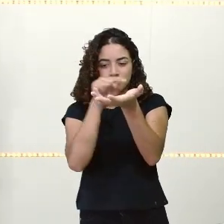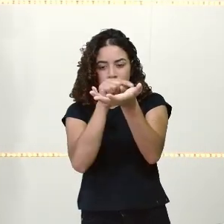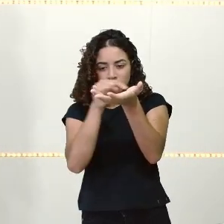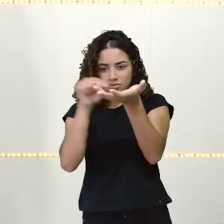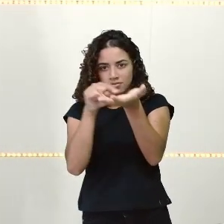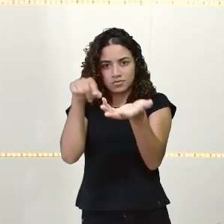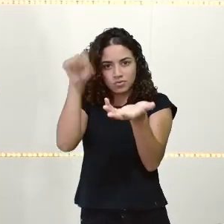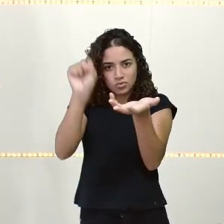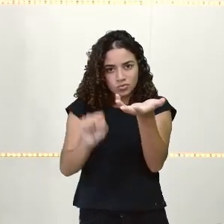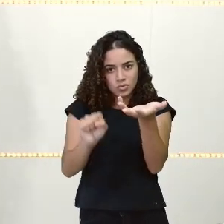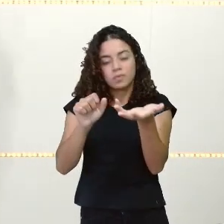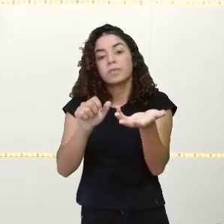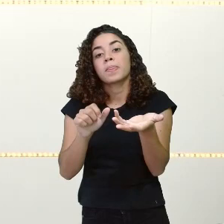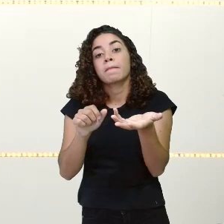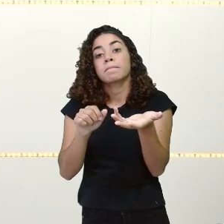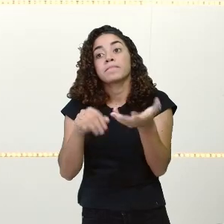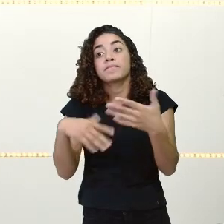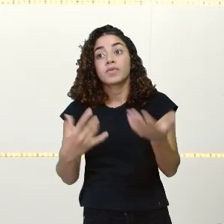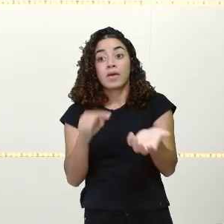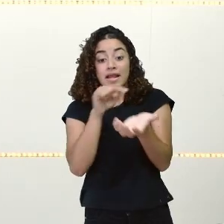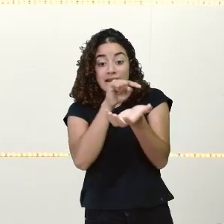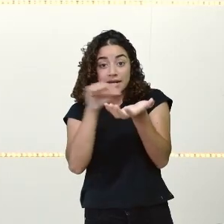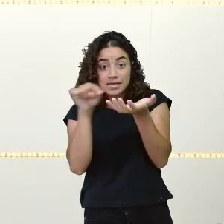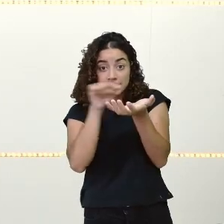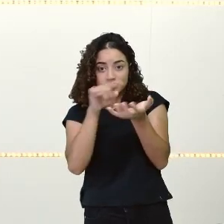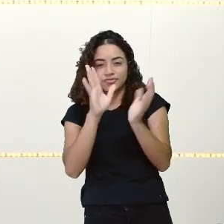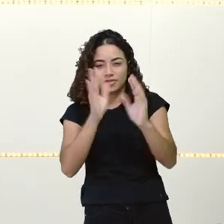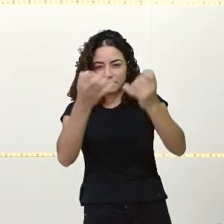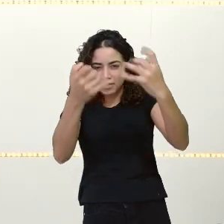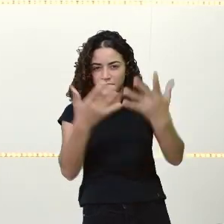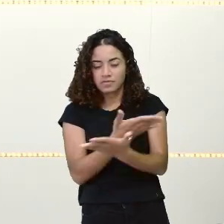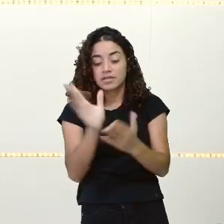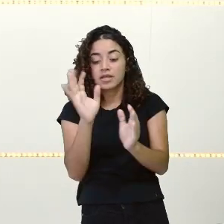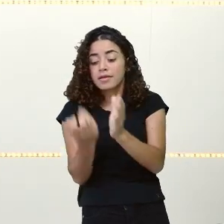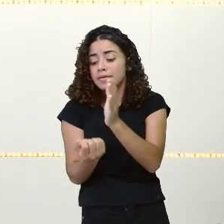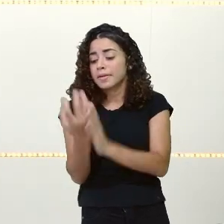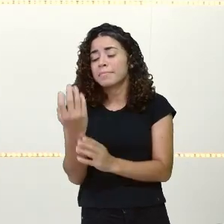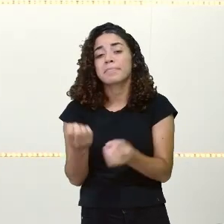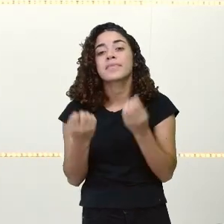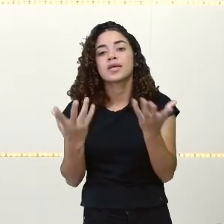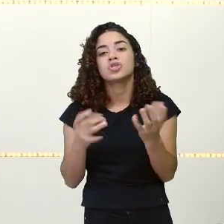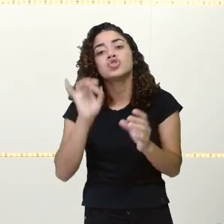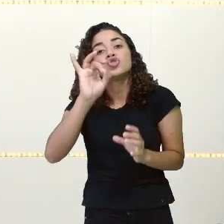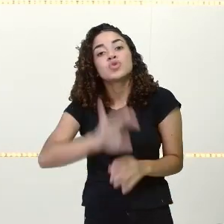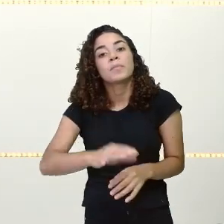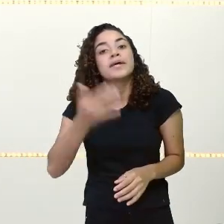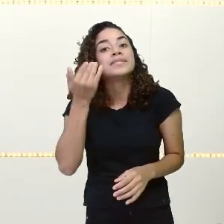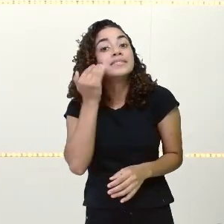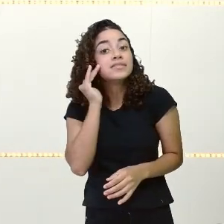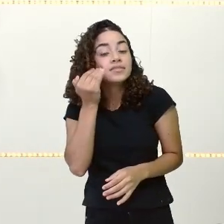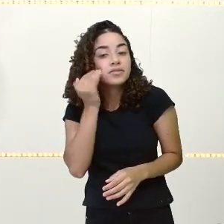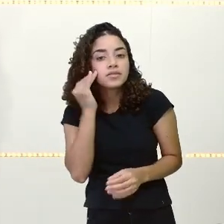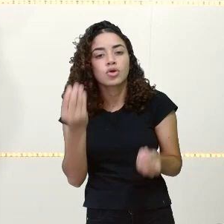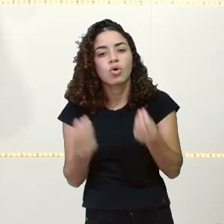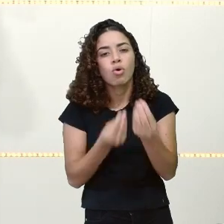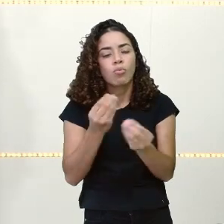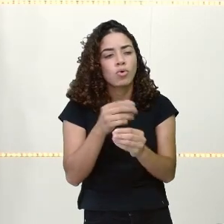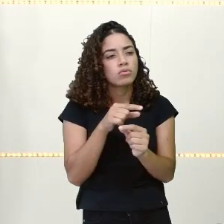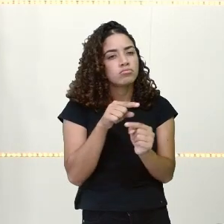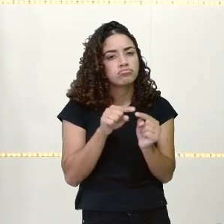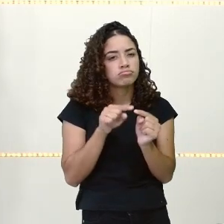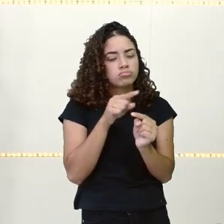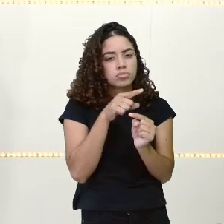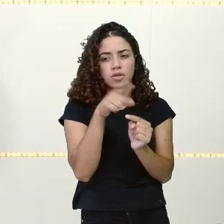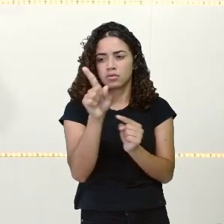fica o hemisfério sul. Essas linhas, como eu falei, foram criadas para facilitar a orientação dos seres humanos